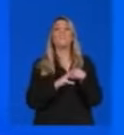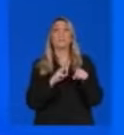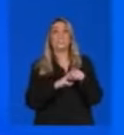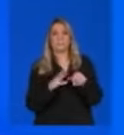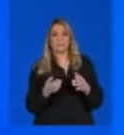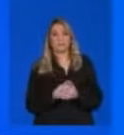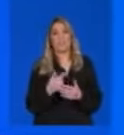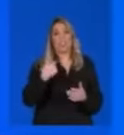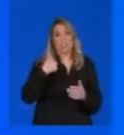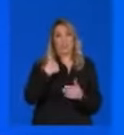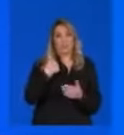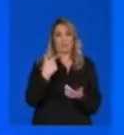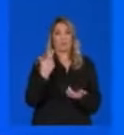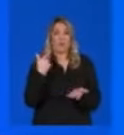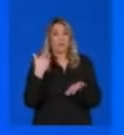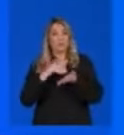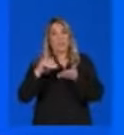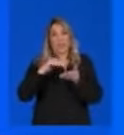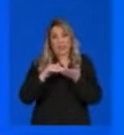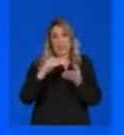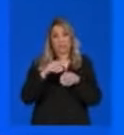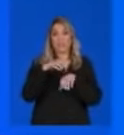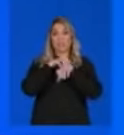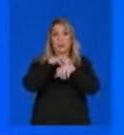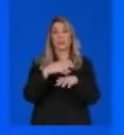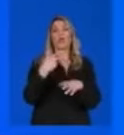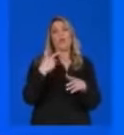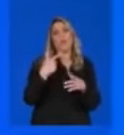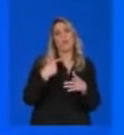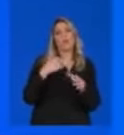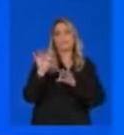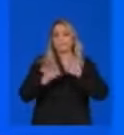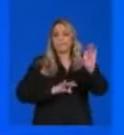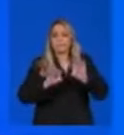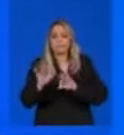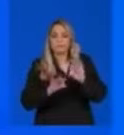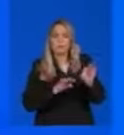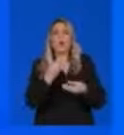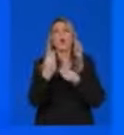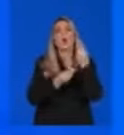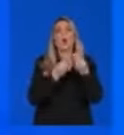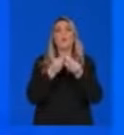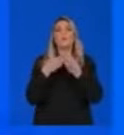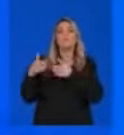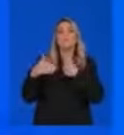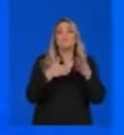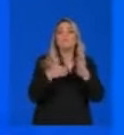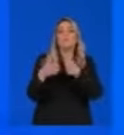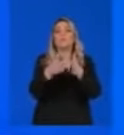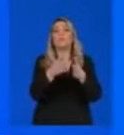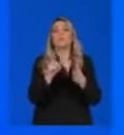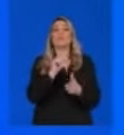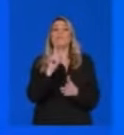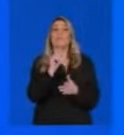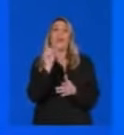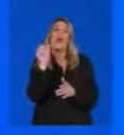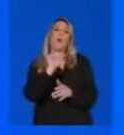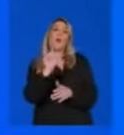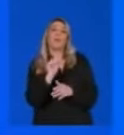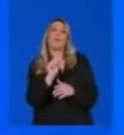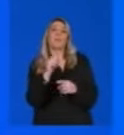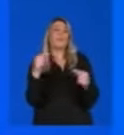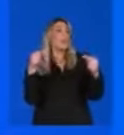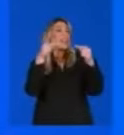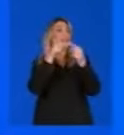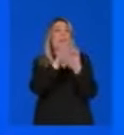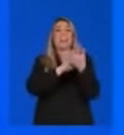secretário de transporte conduzi a licitação das vãs porém elas foram planejadas com itinerários que não funcionavam ligando nada